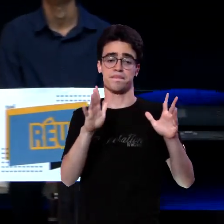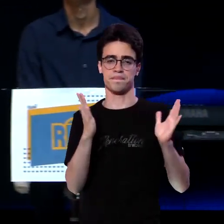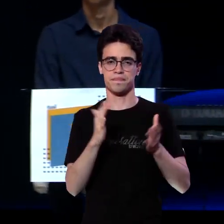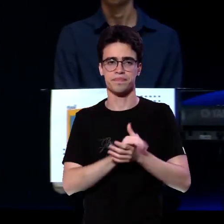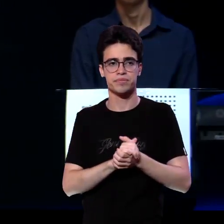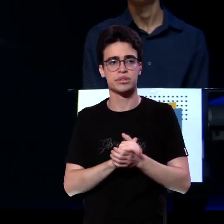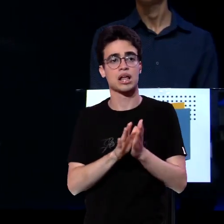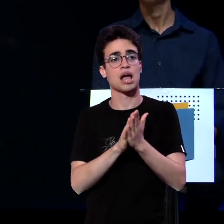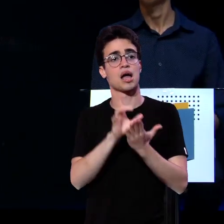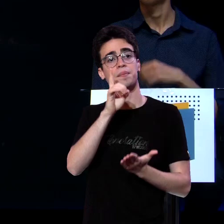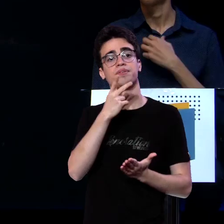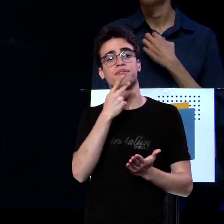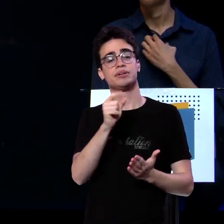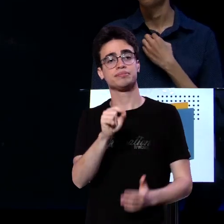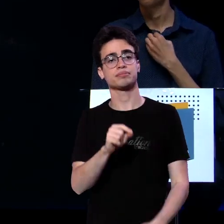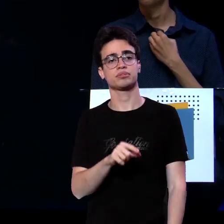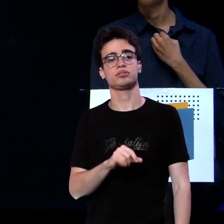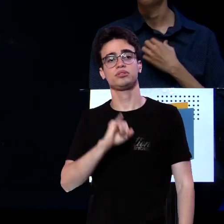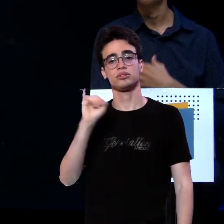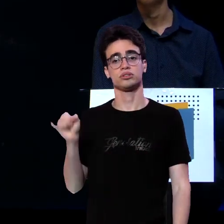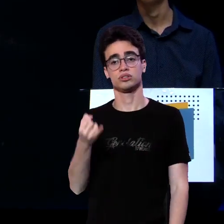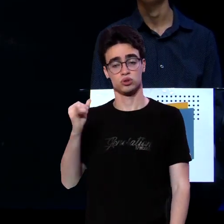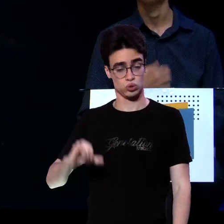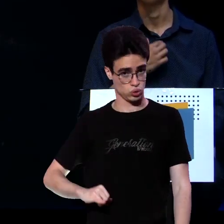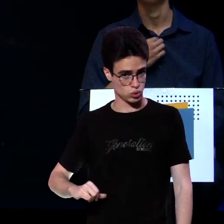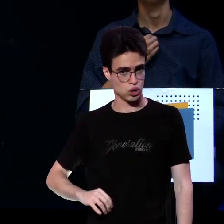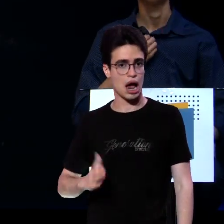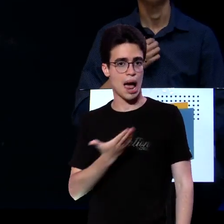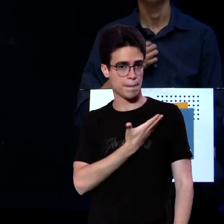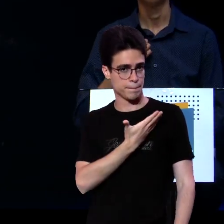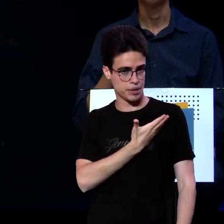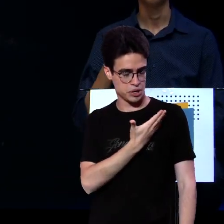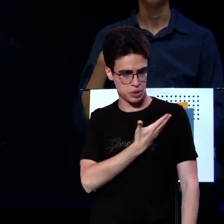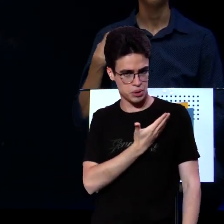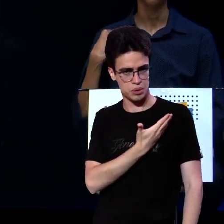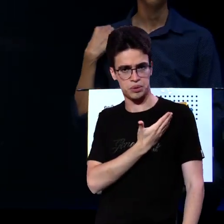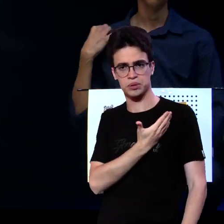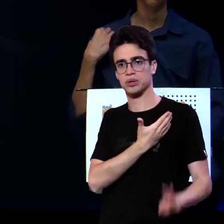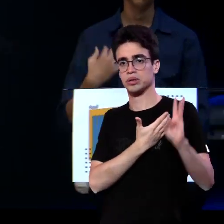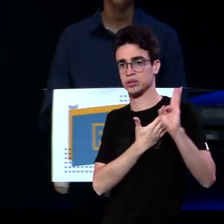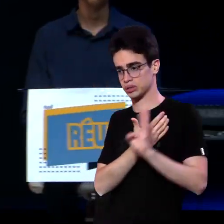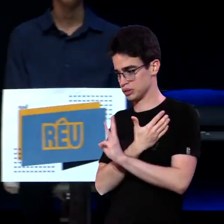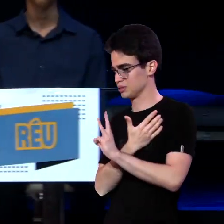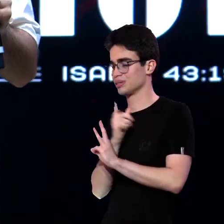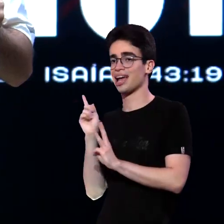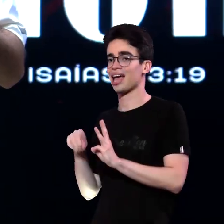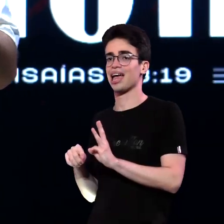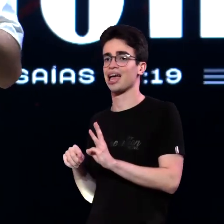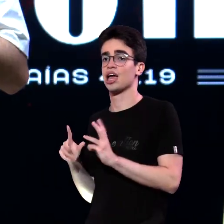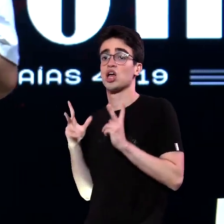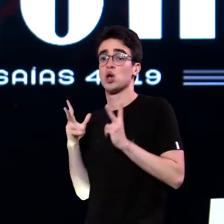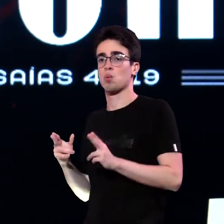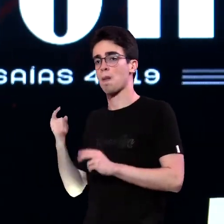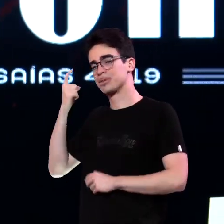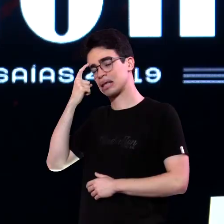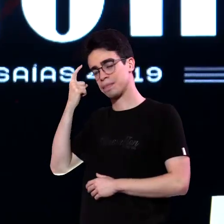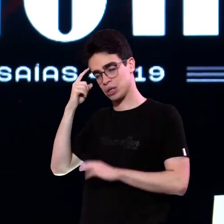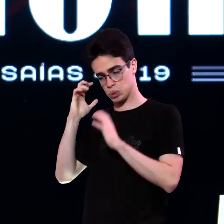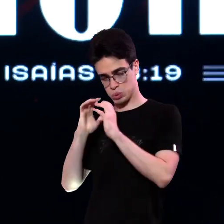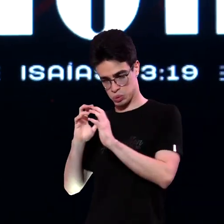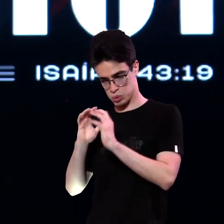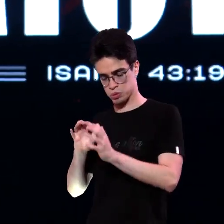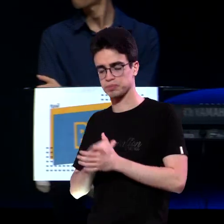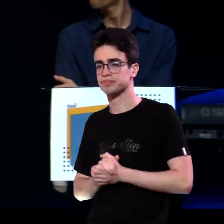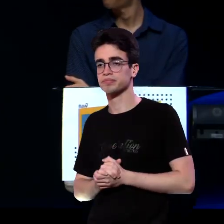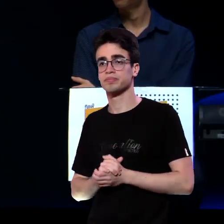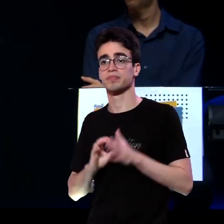Na Bíblia, os amigos de Jó, eles vão todos para o mesmo caminho. No capítulo